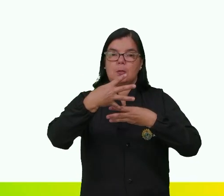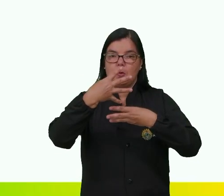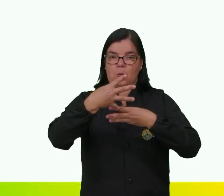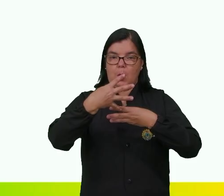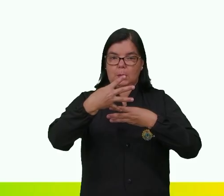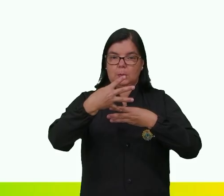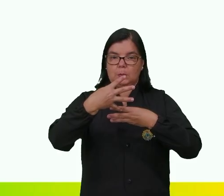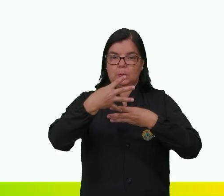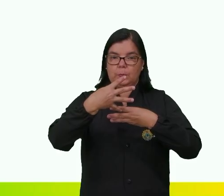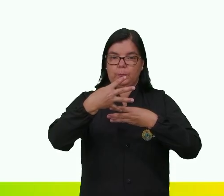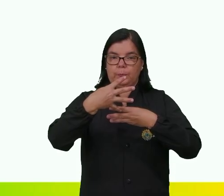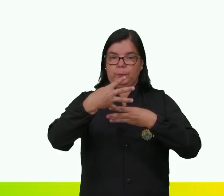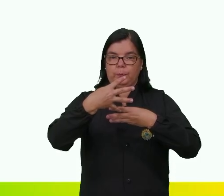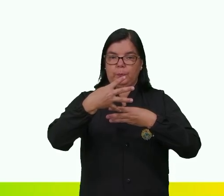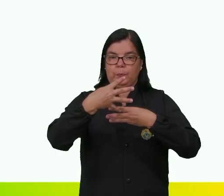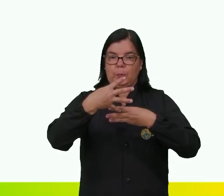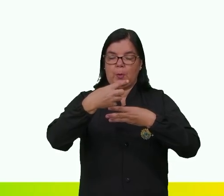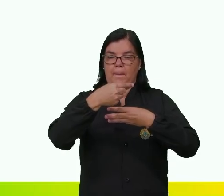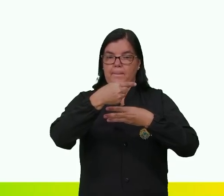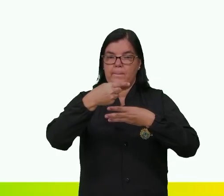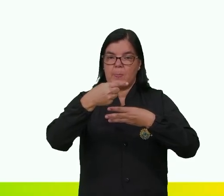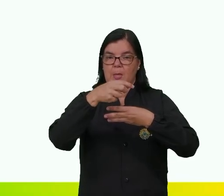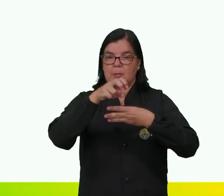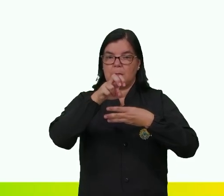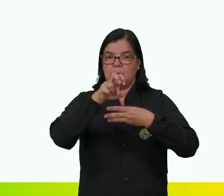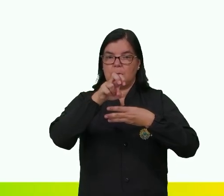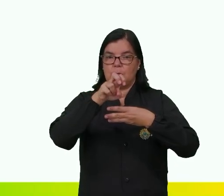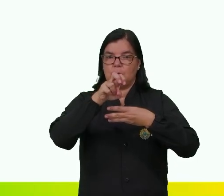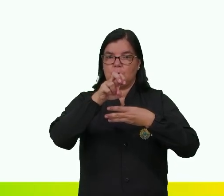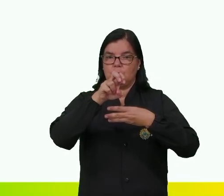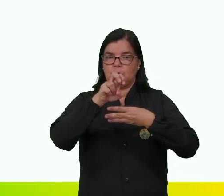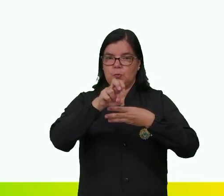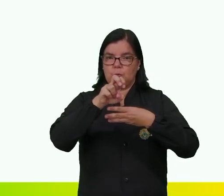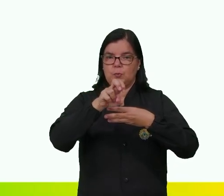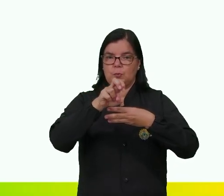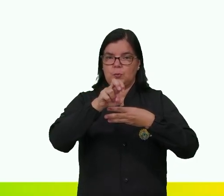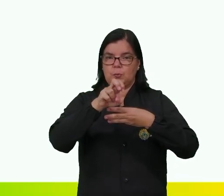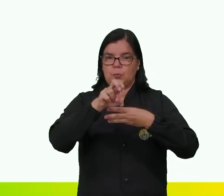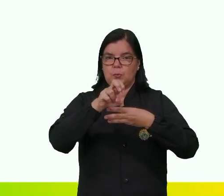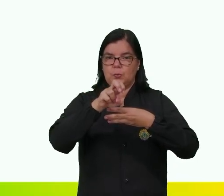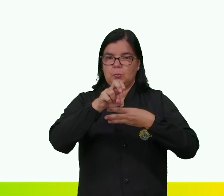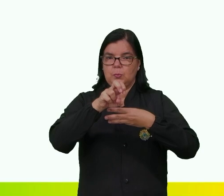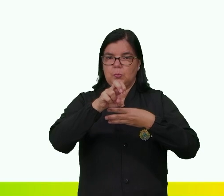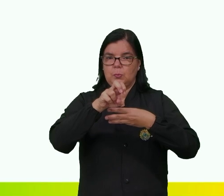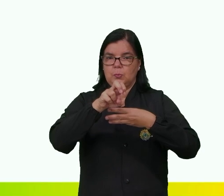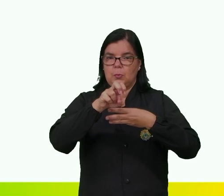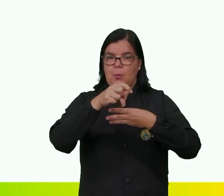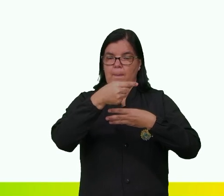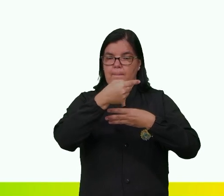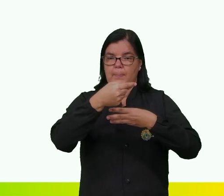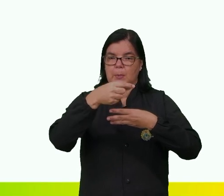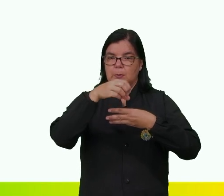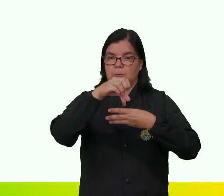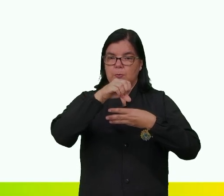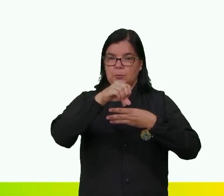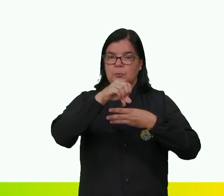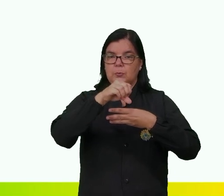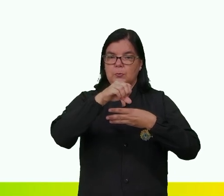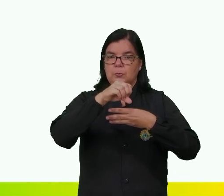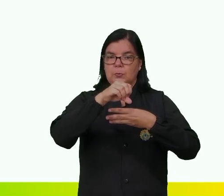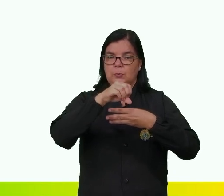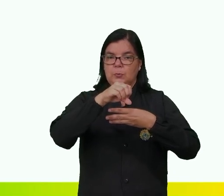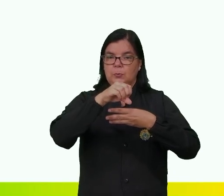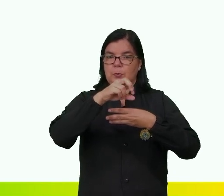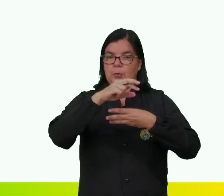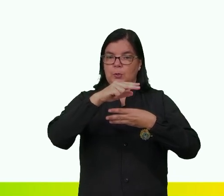Isso é 3 elevado a 4 menos 5. Você faz, menos 9, né? Isso